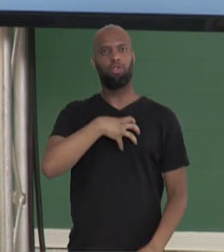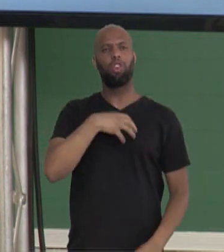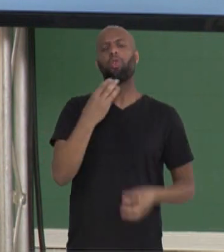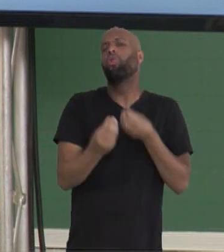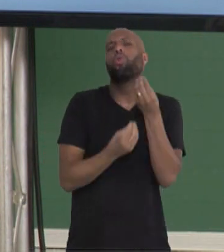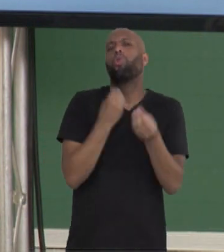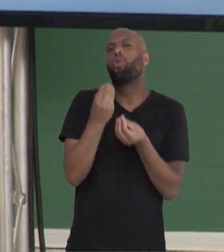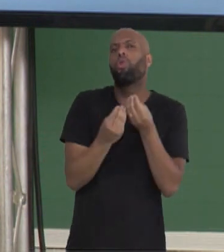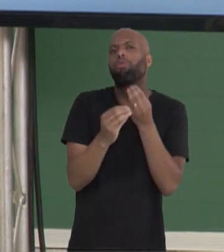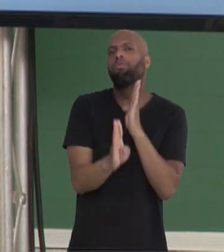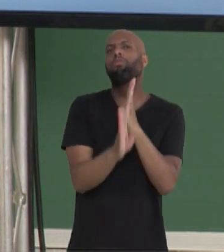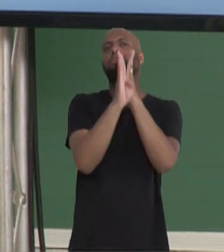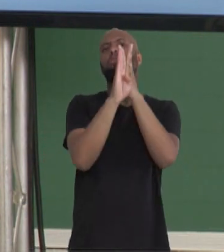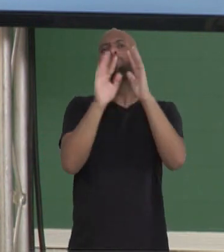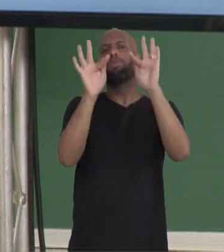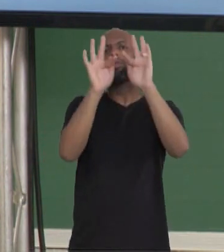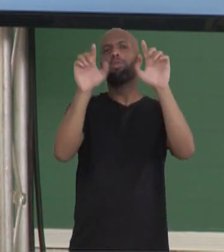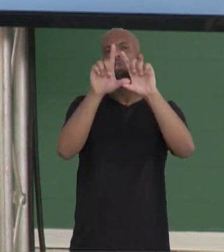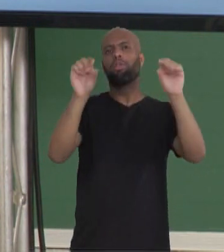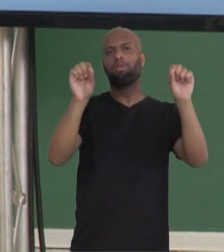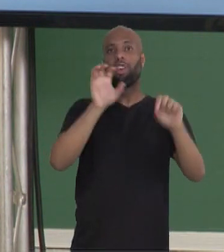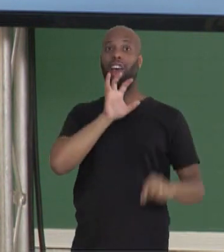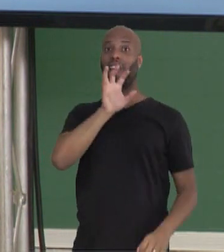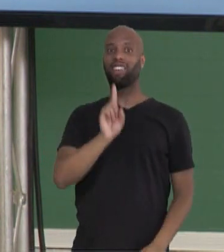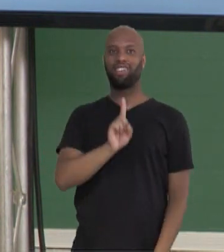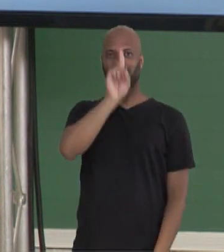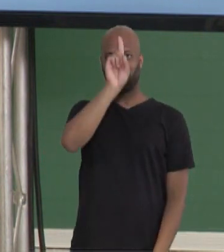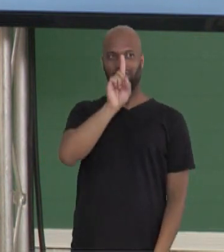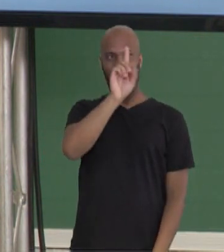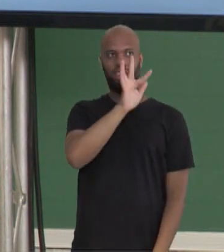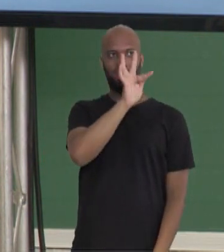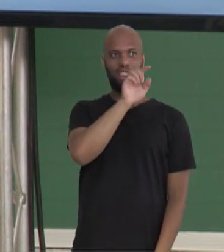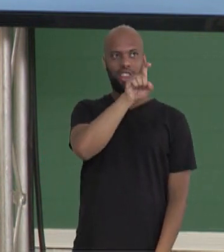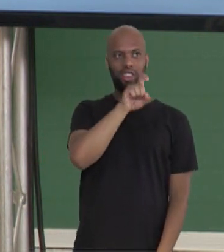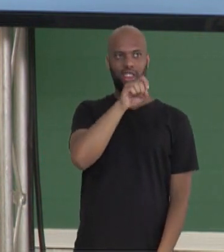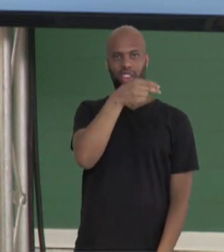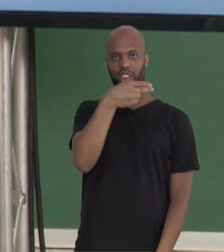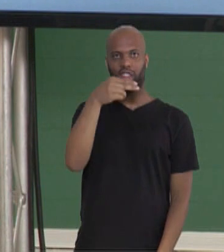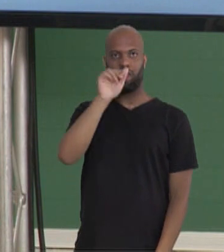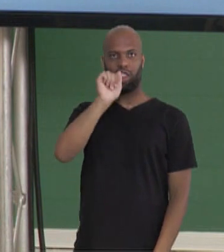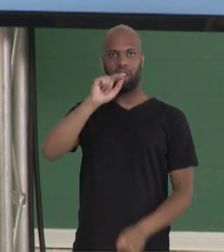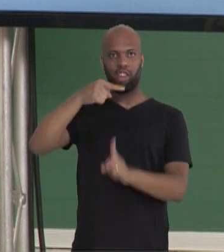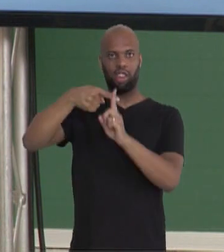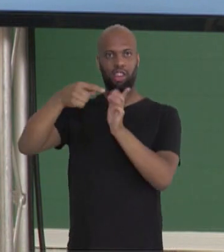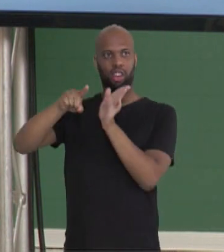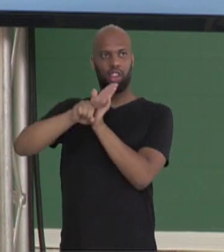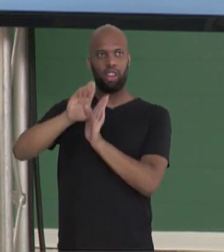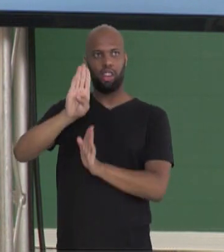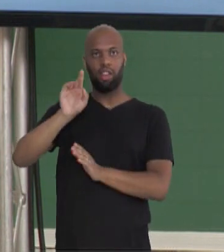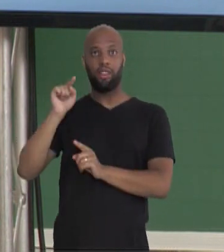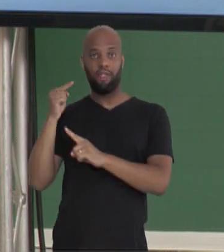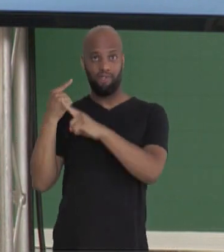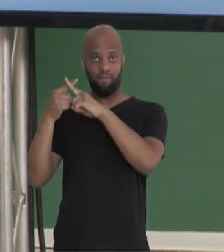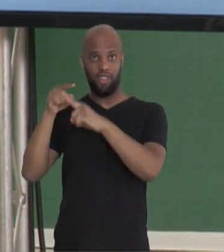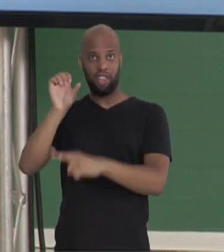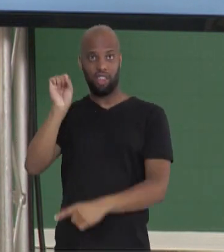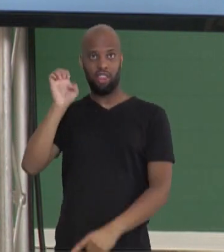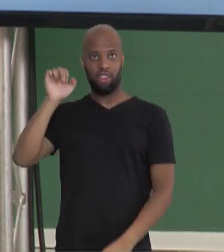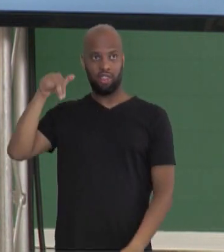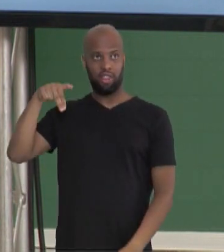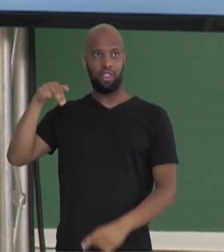gente definiu essa fórmula? F de x igual a mais ou menos b vezes